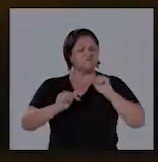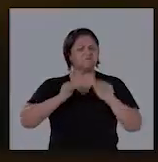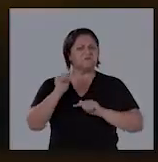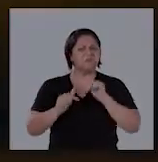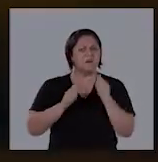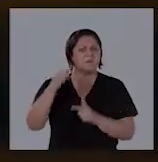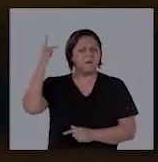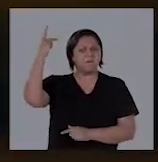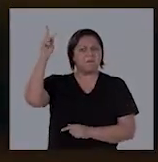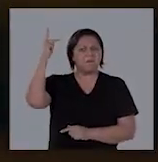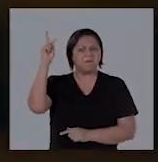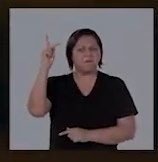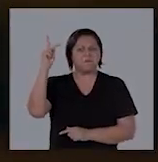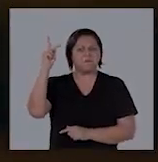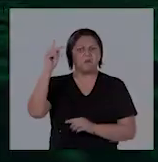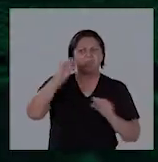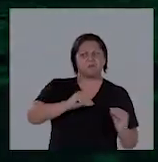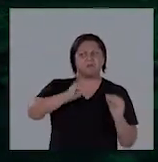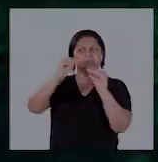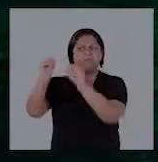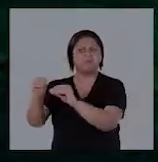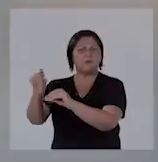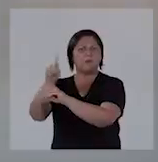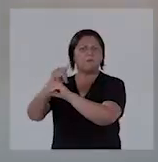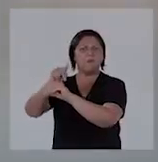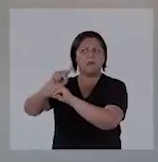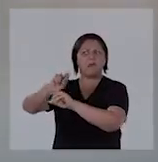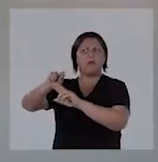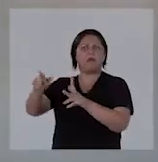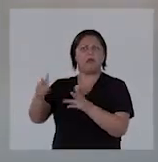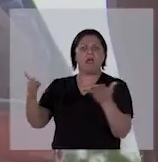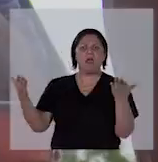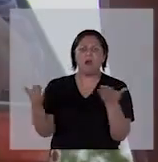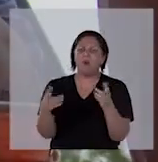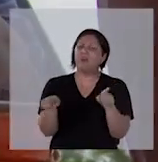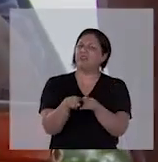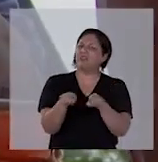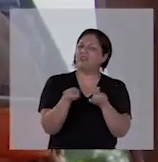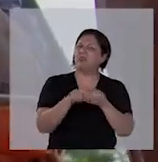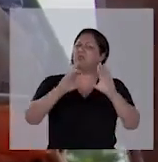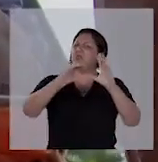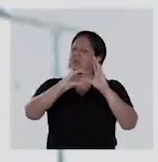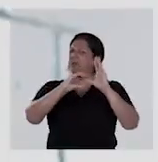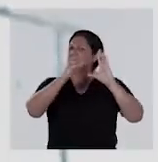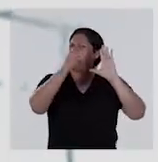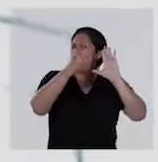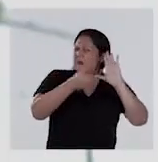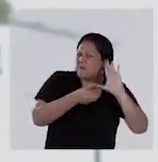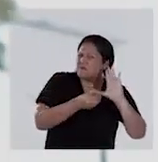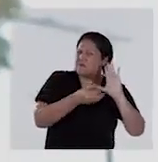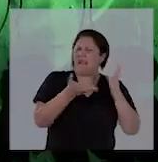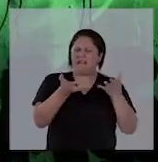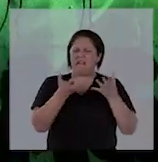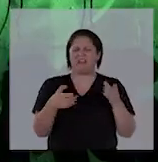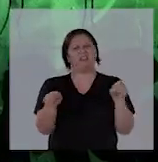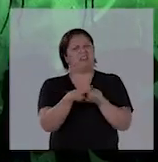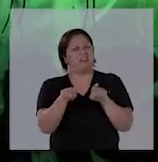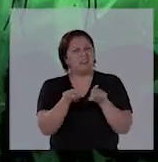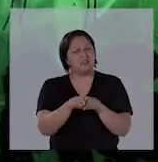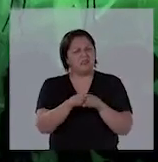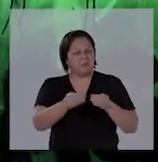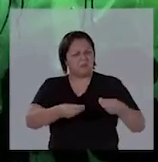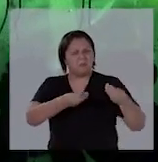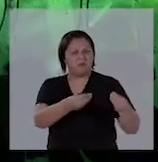eletrobrás está levando os empregos da petrobras para fora do brasil agora eles querem entregar até a amazônia não vamos